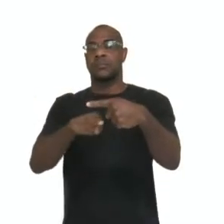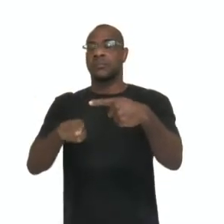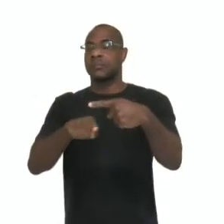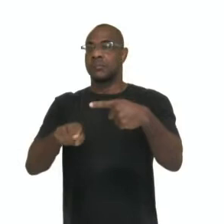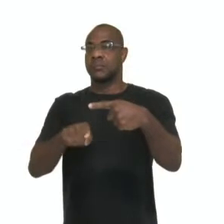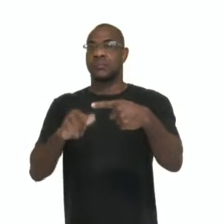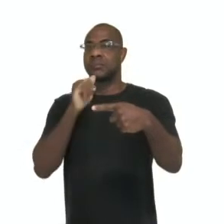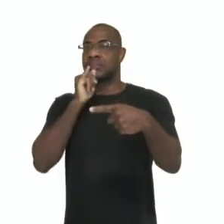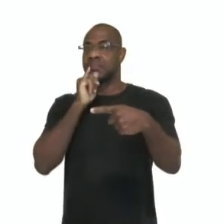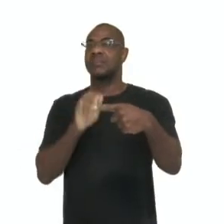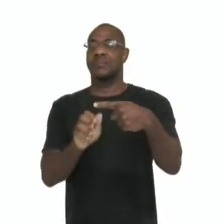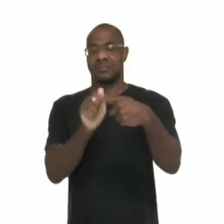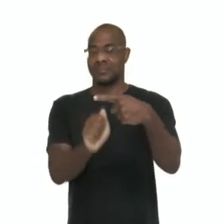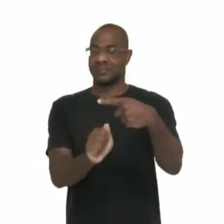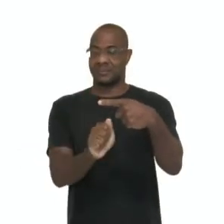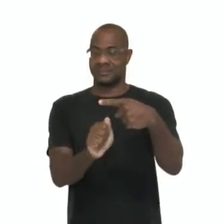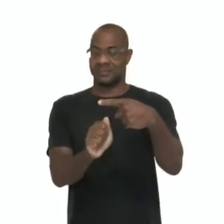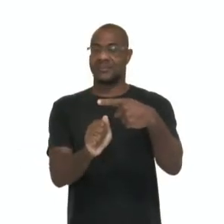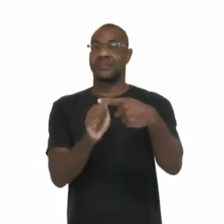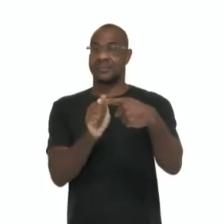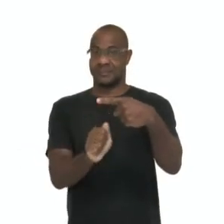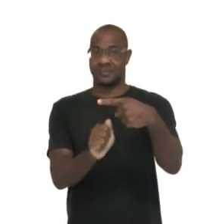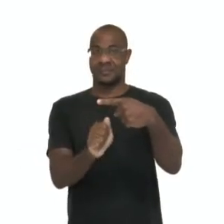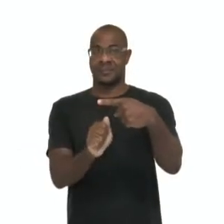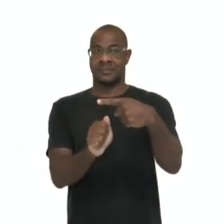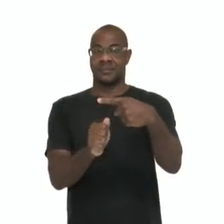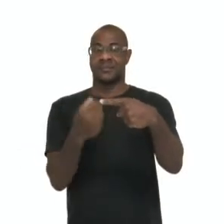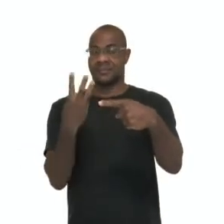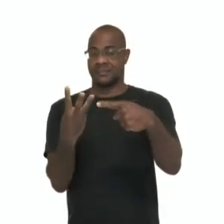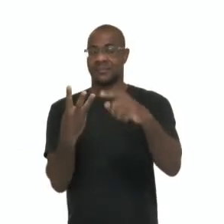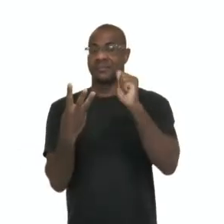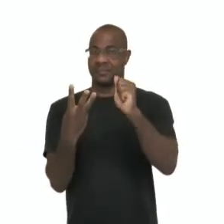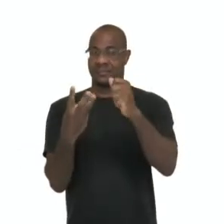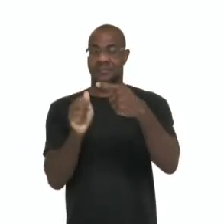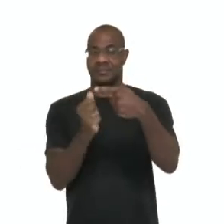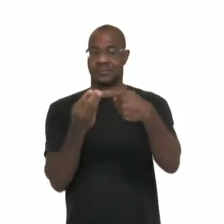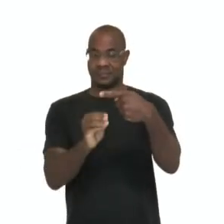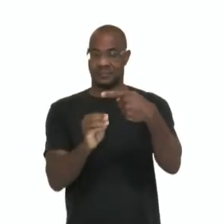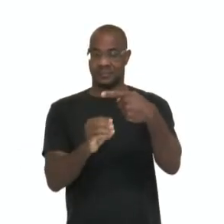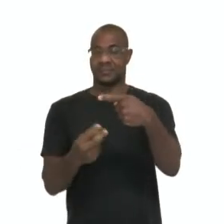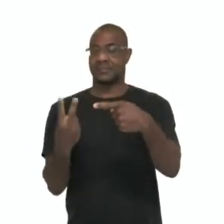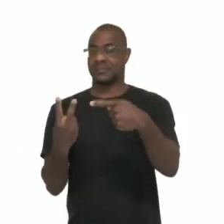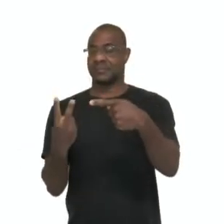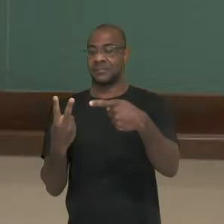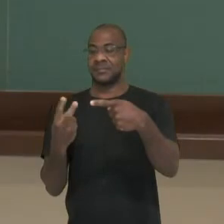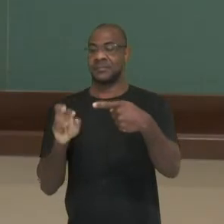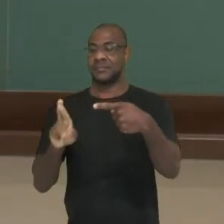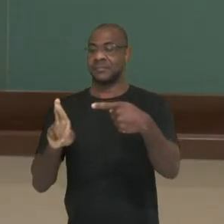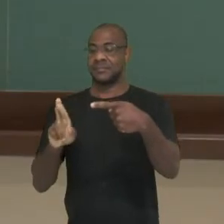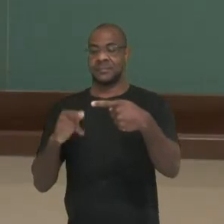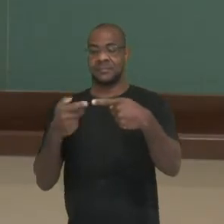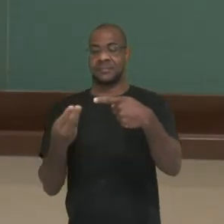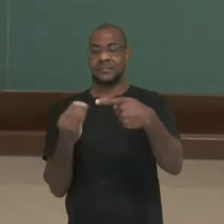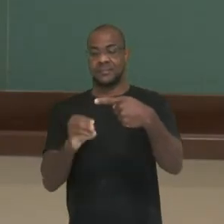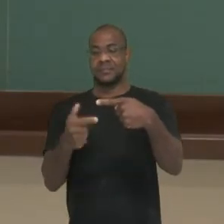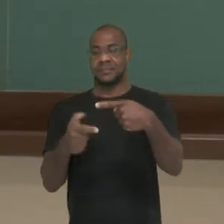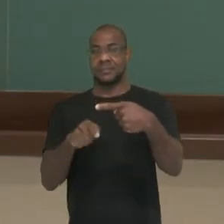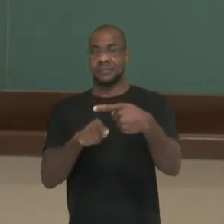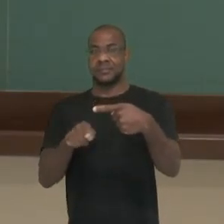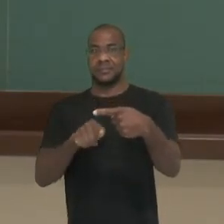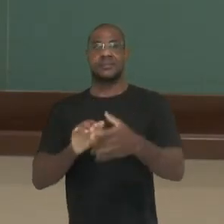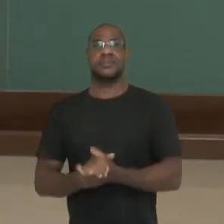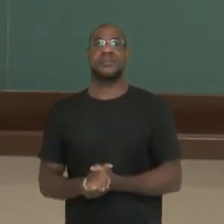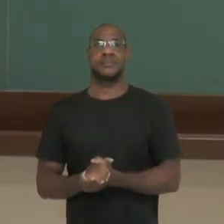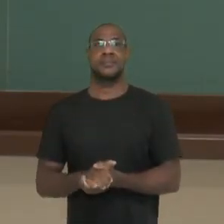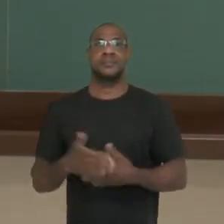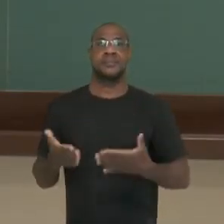que no caso aqui em arara são 3 letras A e 2 letras R. Tranquilo, gente?